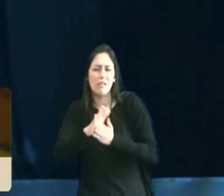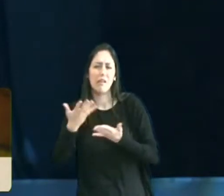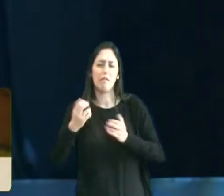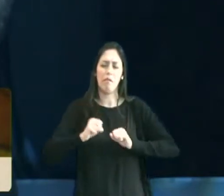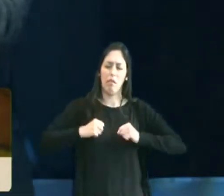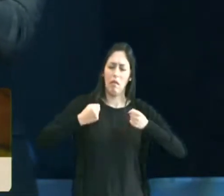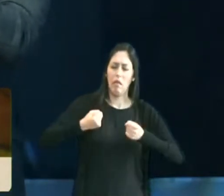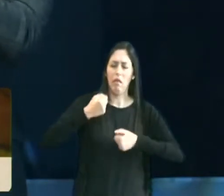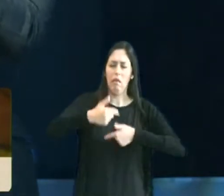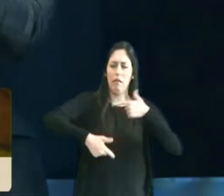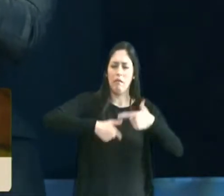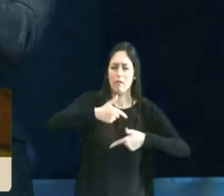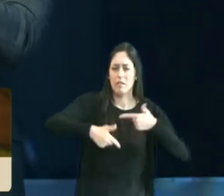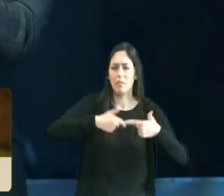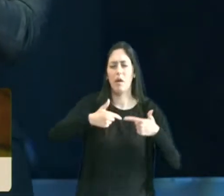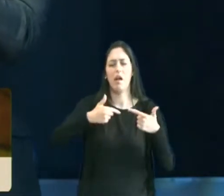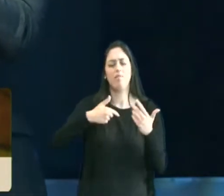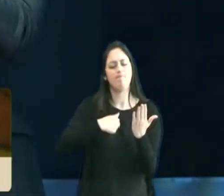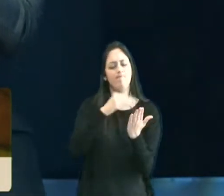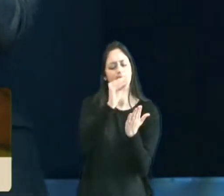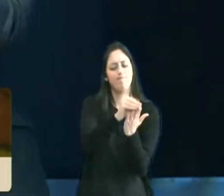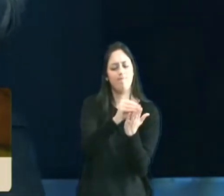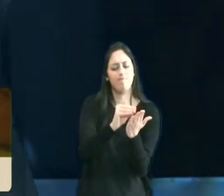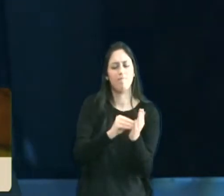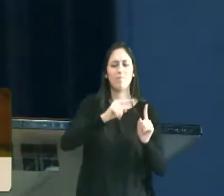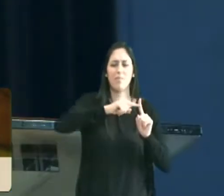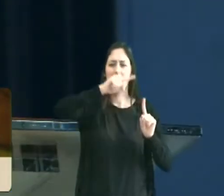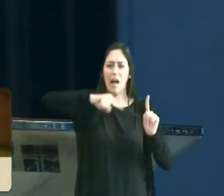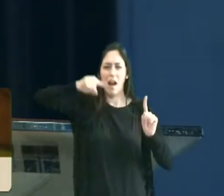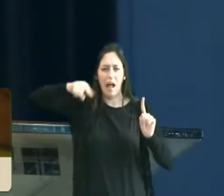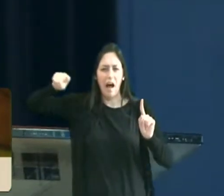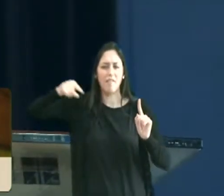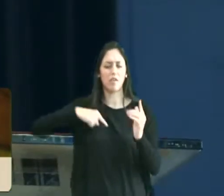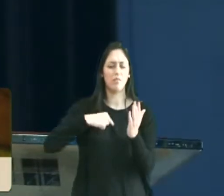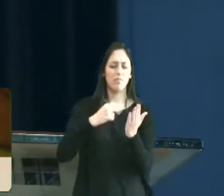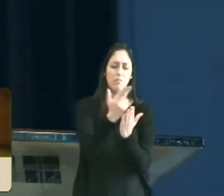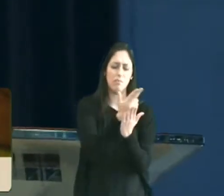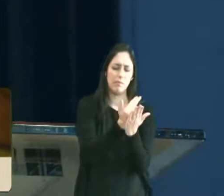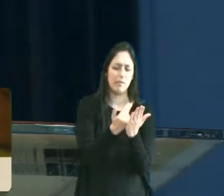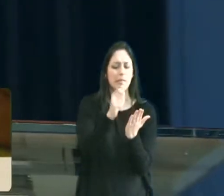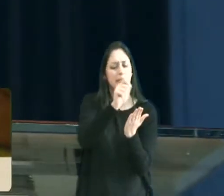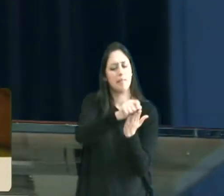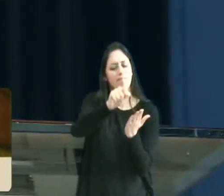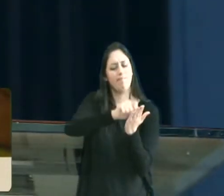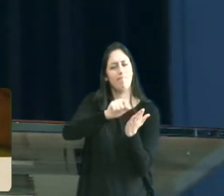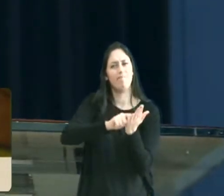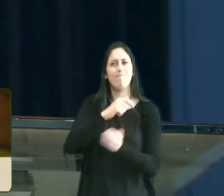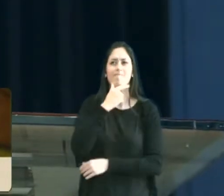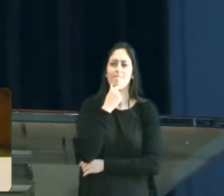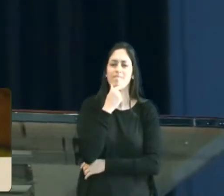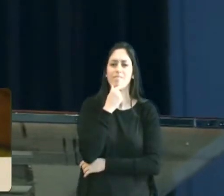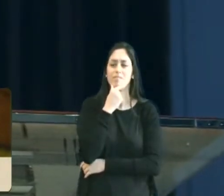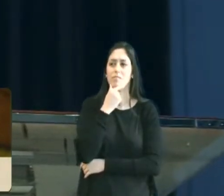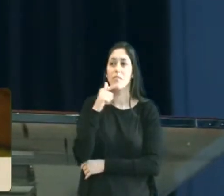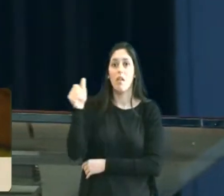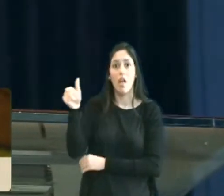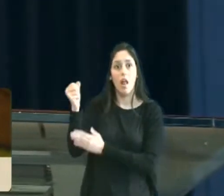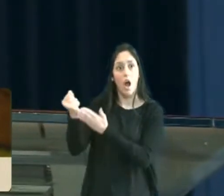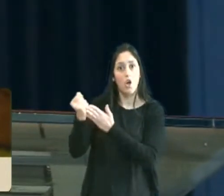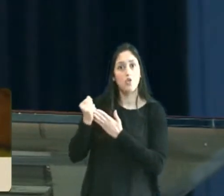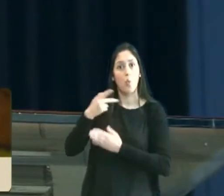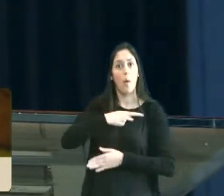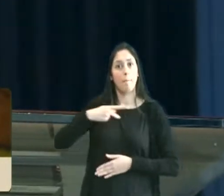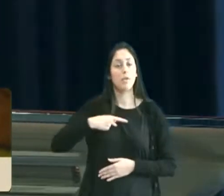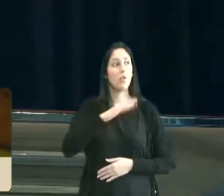E ele me ajudou a pôr as bolinhas no lugar, e no final ele falou: olha aqui o que é mais importante. E foi um exercício